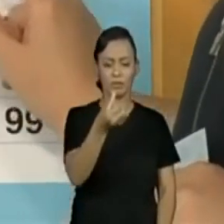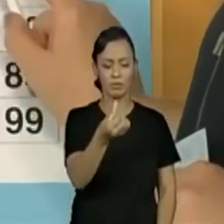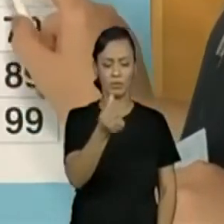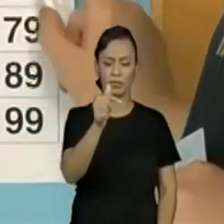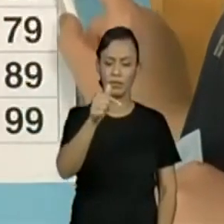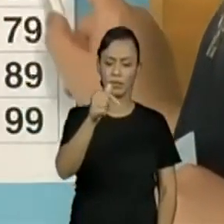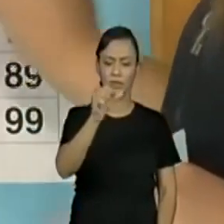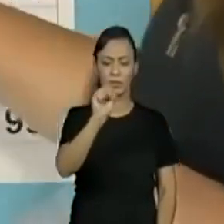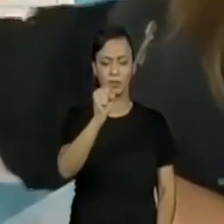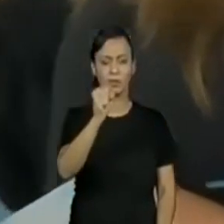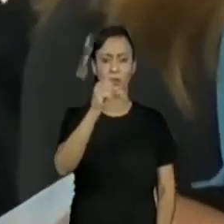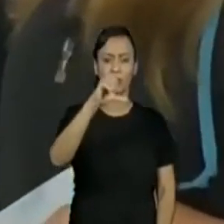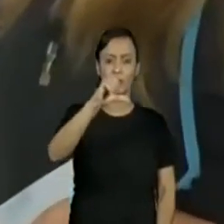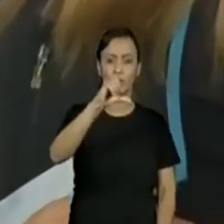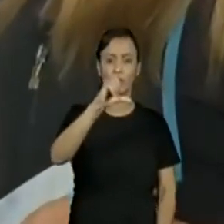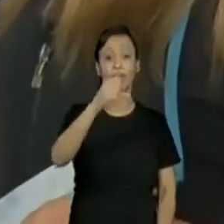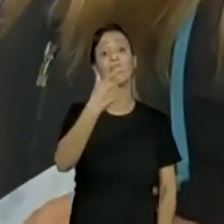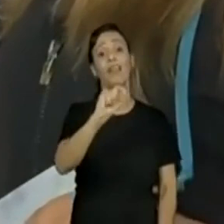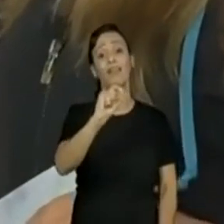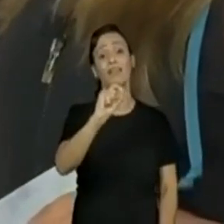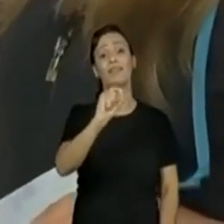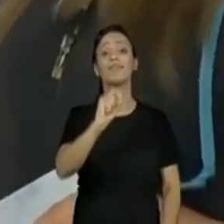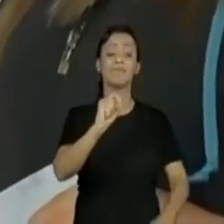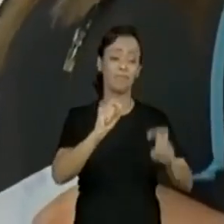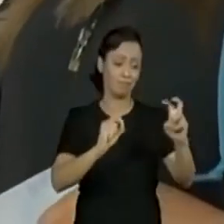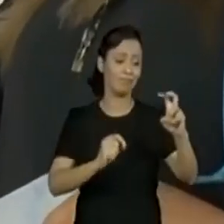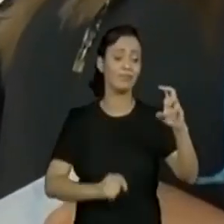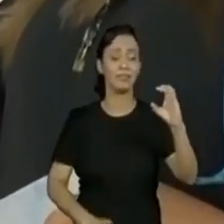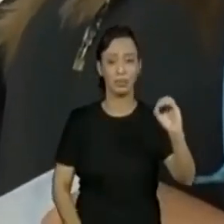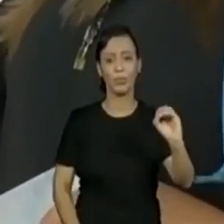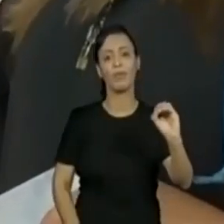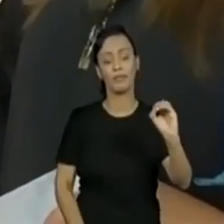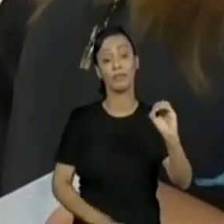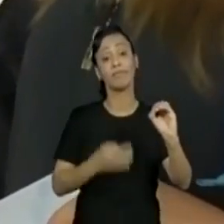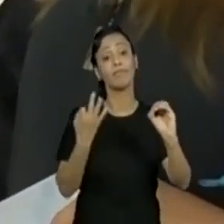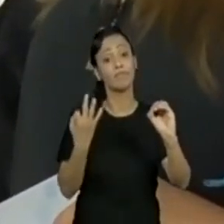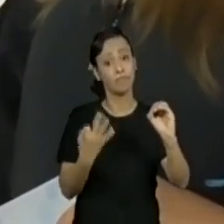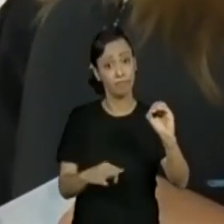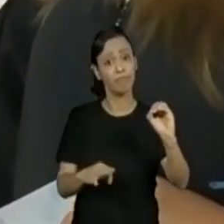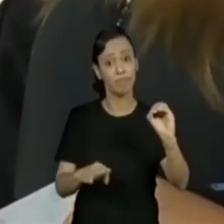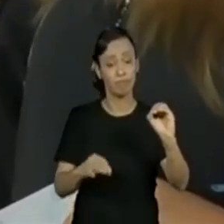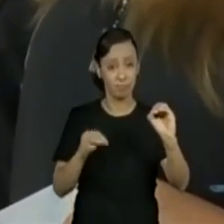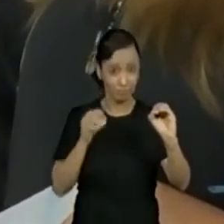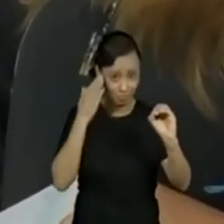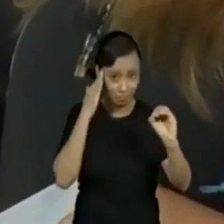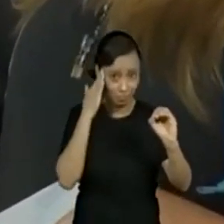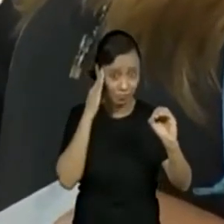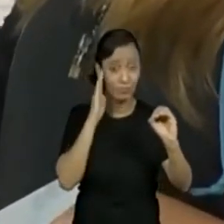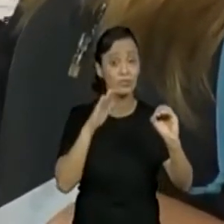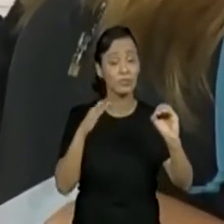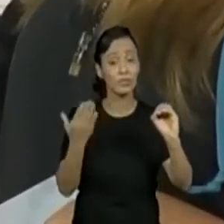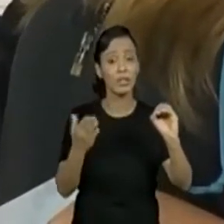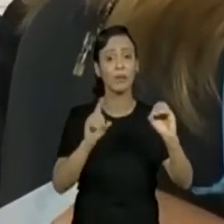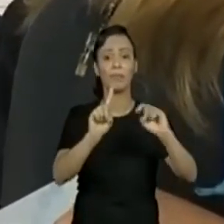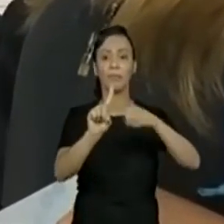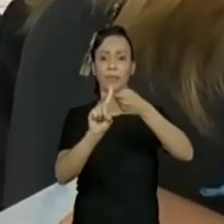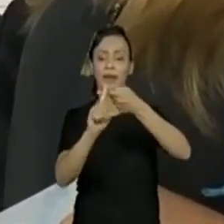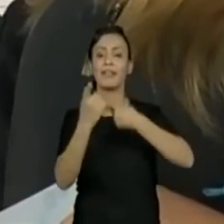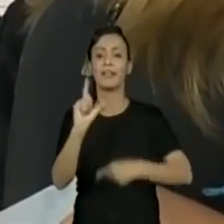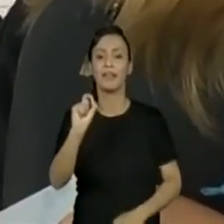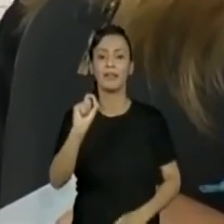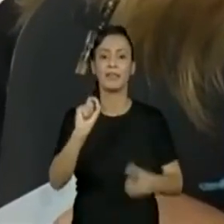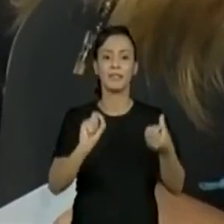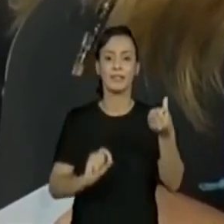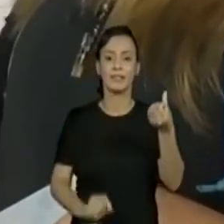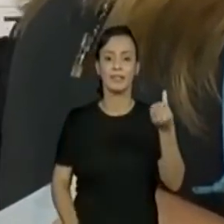6, 7, 8, 9, 10. 50. Exatamente. A próxima aí.